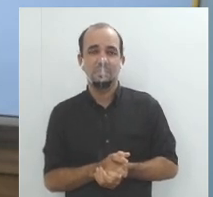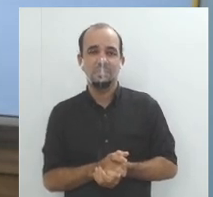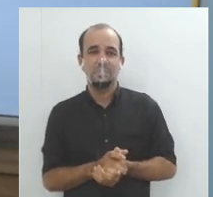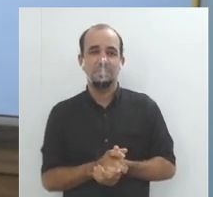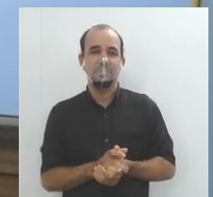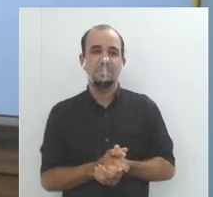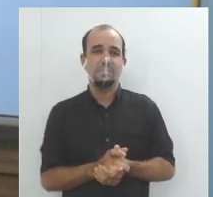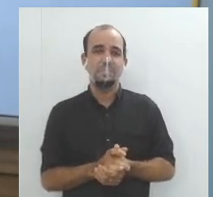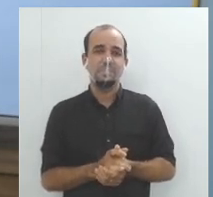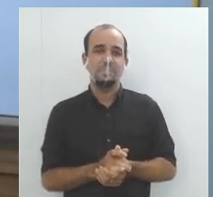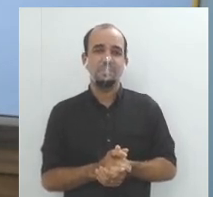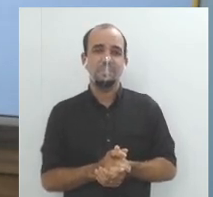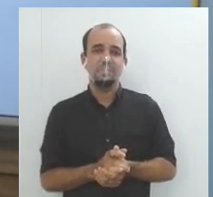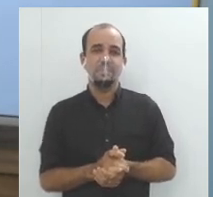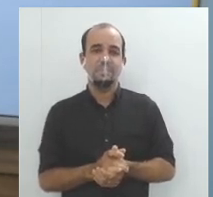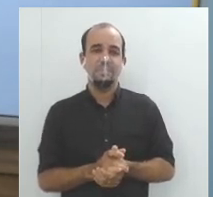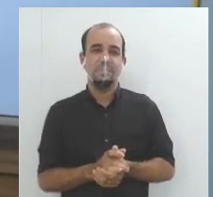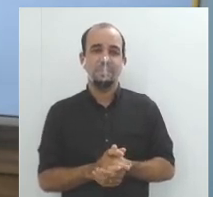anoiteceu,